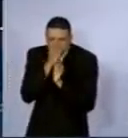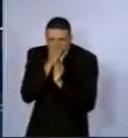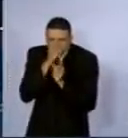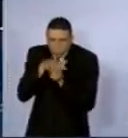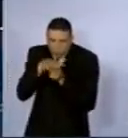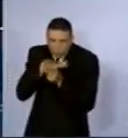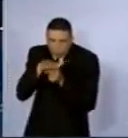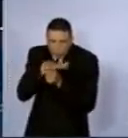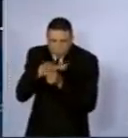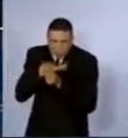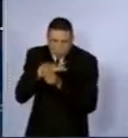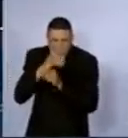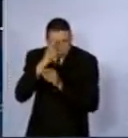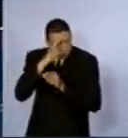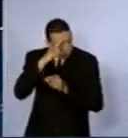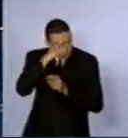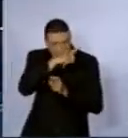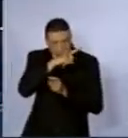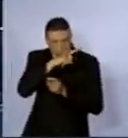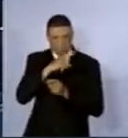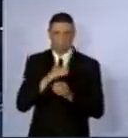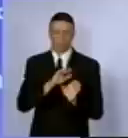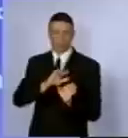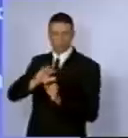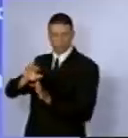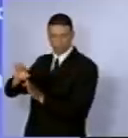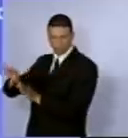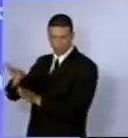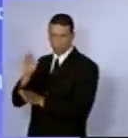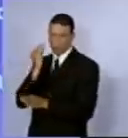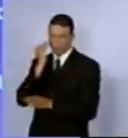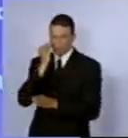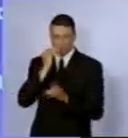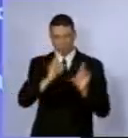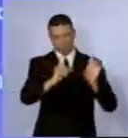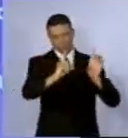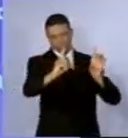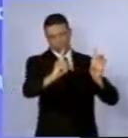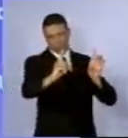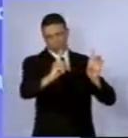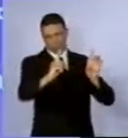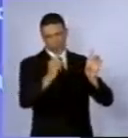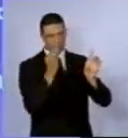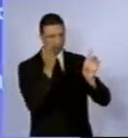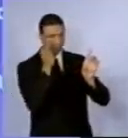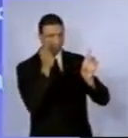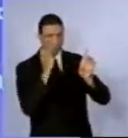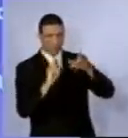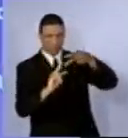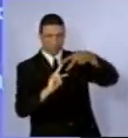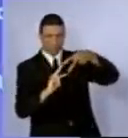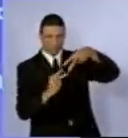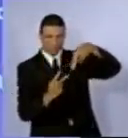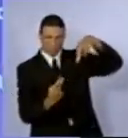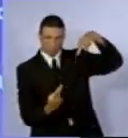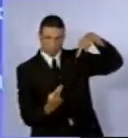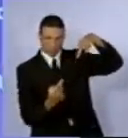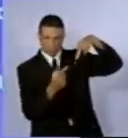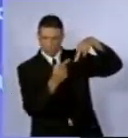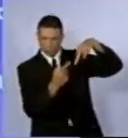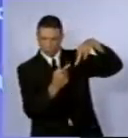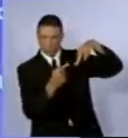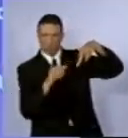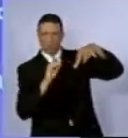Bom, aqui nós temos o DNA. As mudanças que acontecem no DNA que estão relacionadas ao